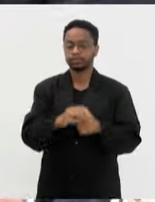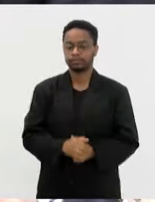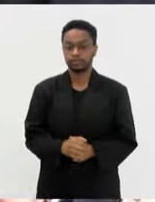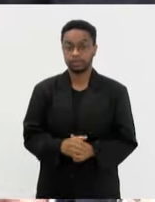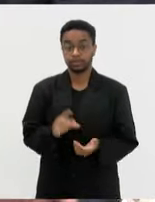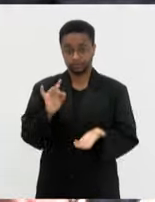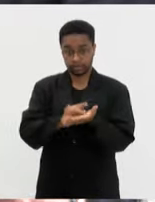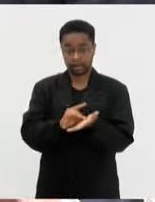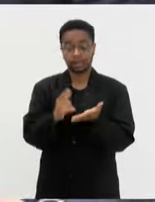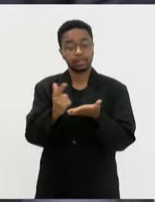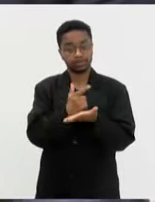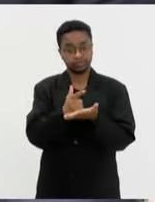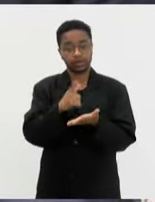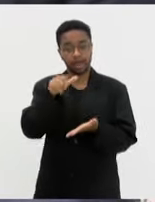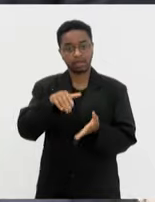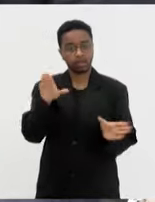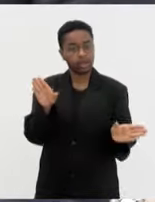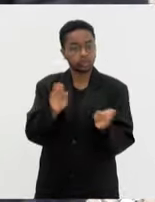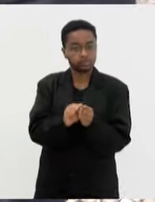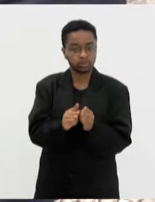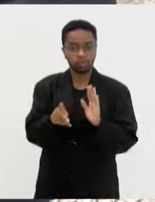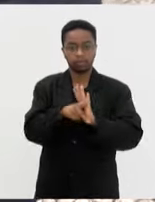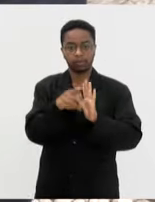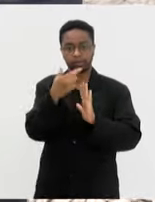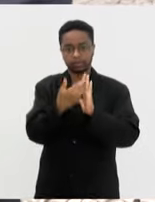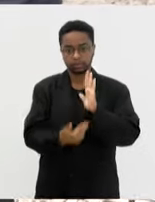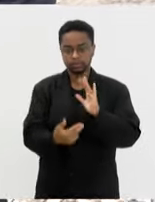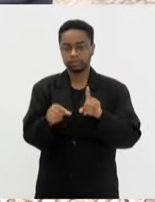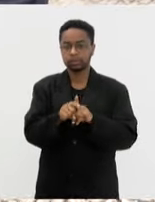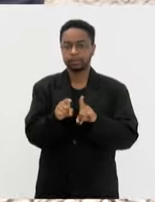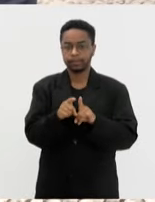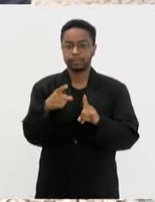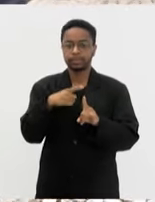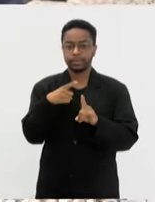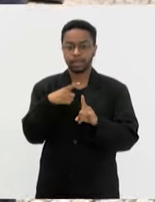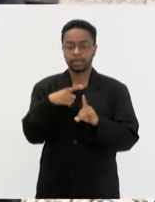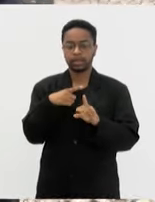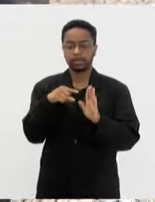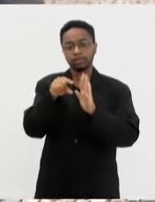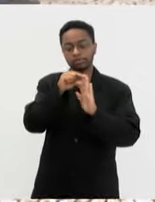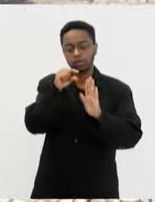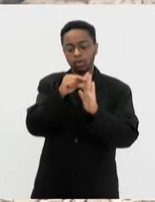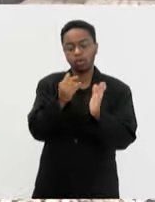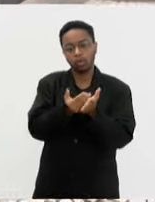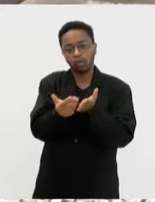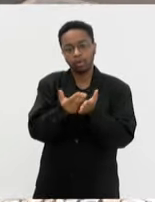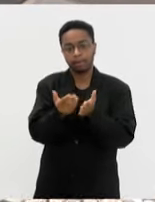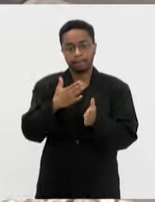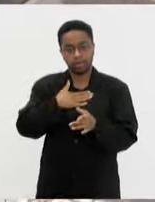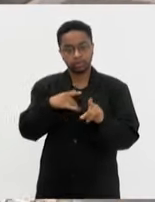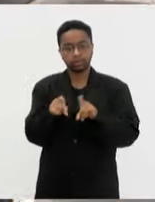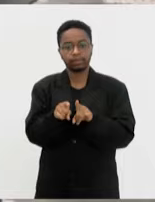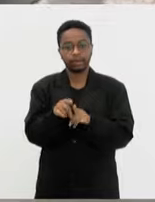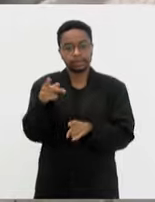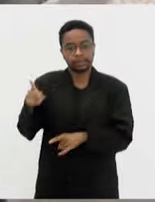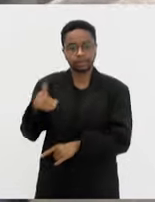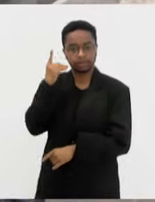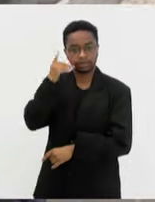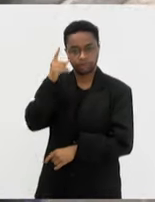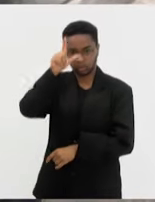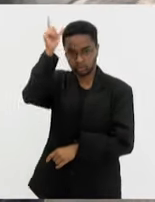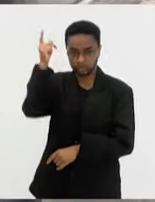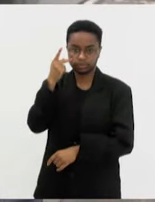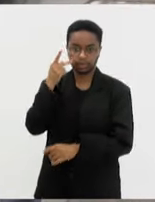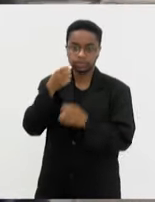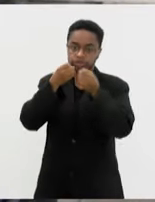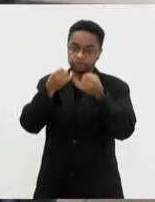o relatório, a síntese do relatório, com um prólogo, com um introito tanto meu quanto do deputado Luiz Paulo, explicando, como